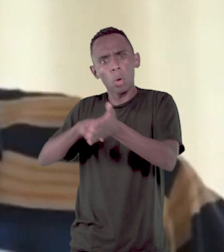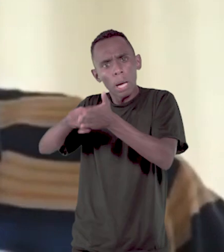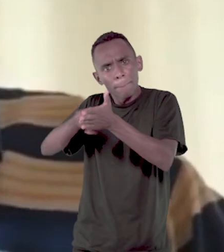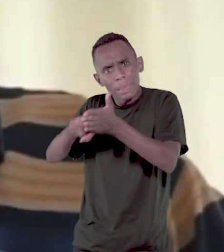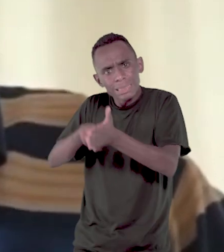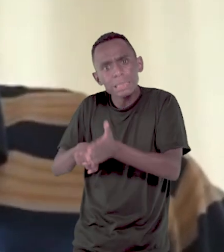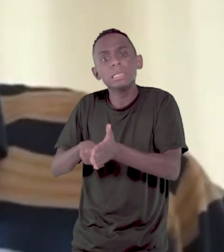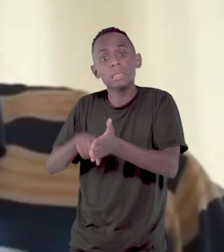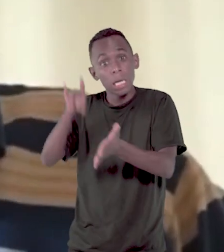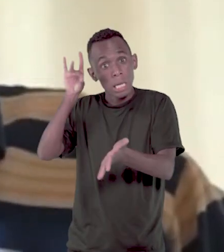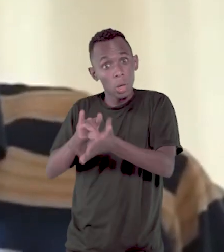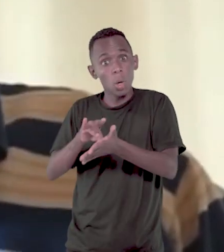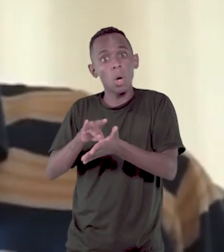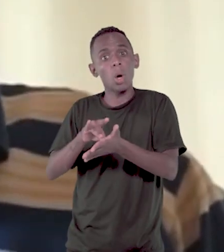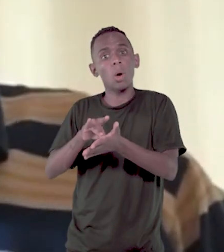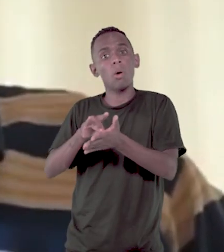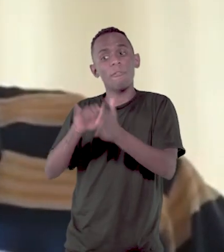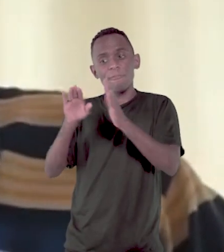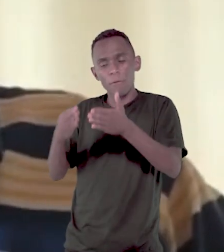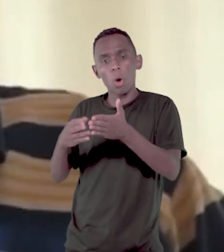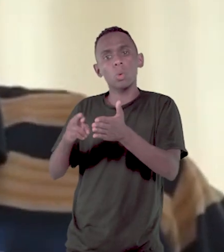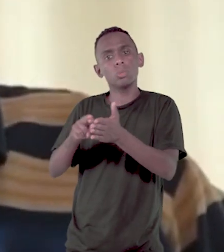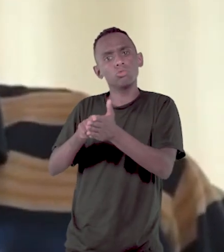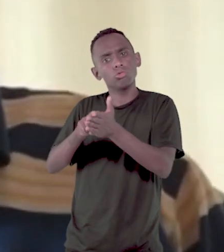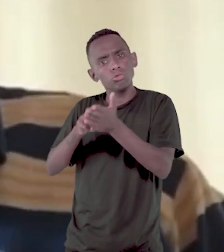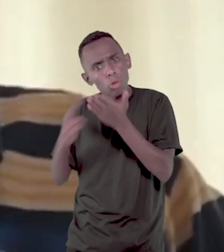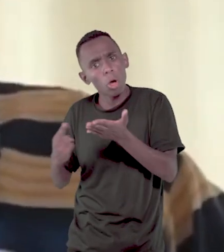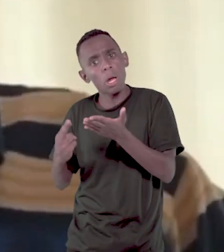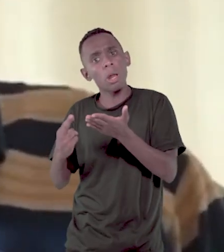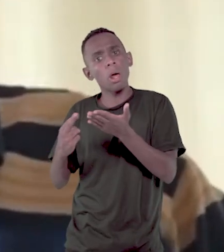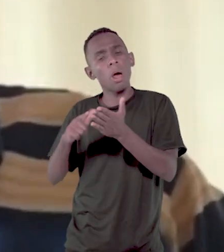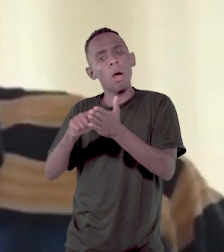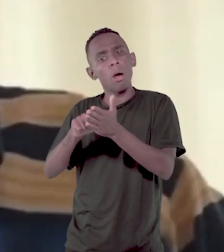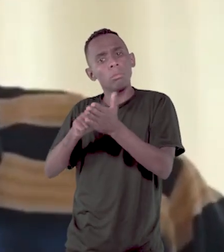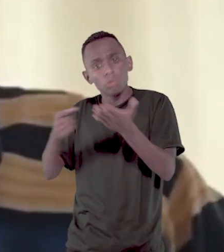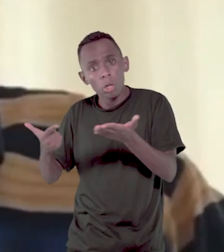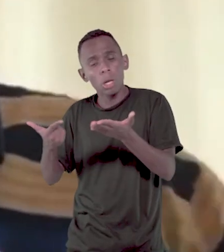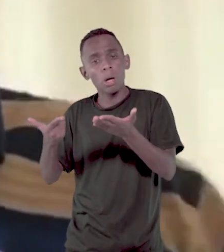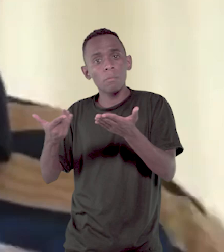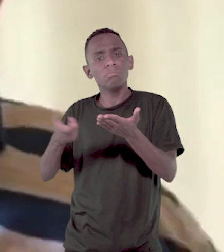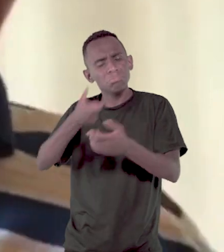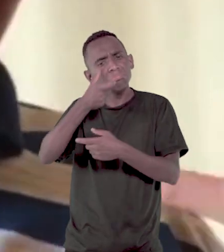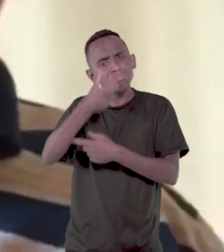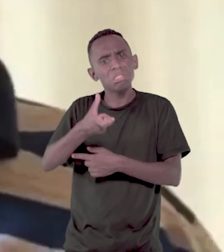à pesquisa aí nos jornais e tal. Foi muito interessante